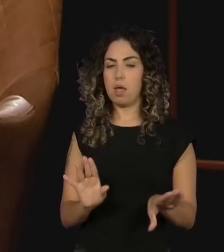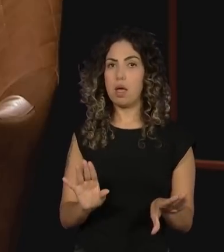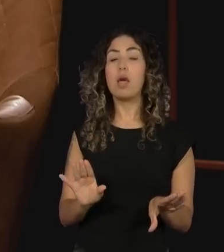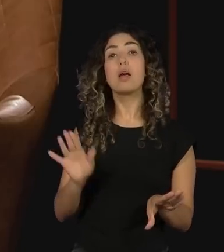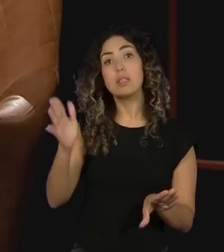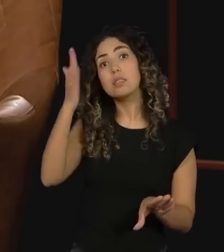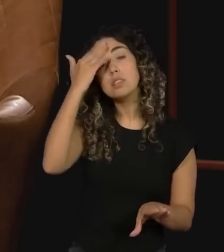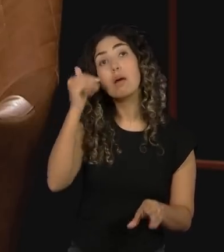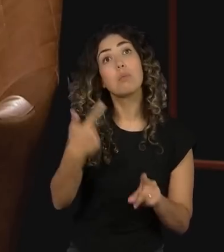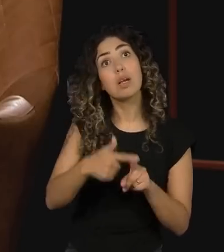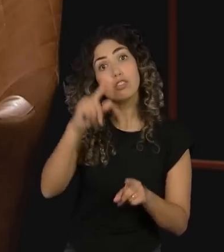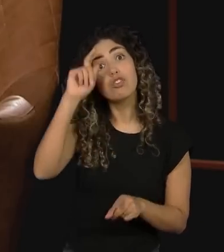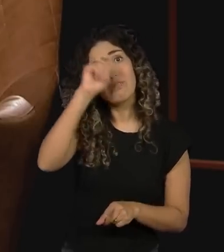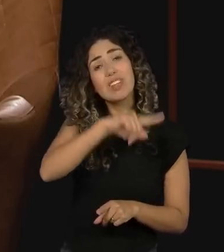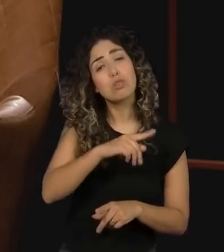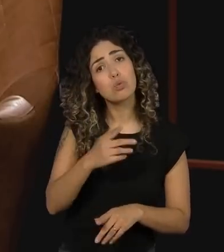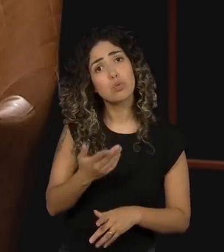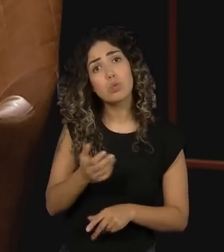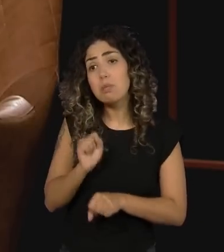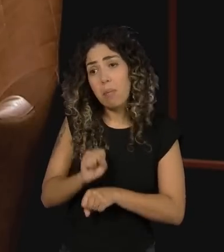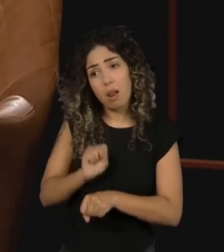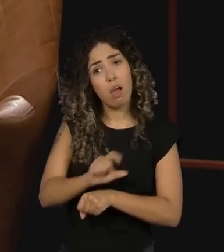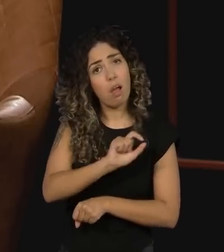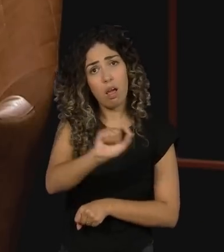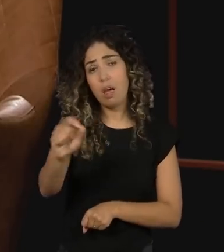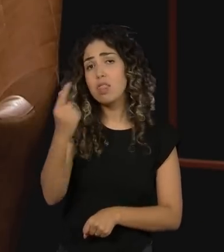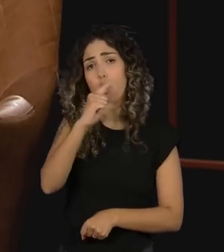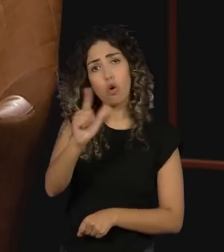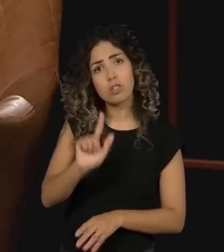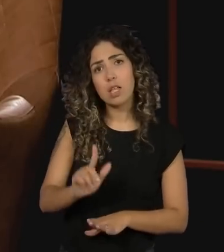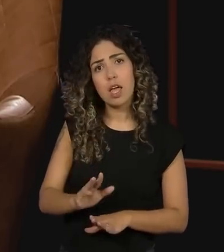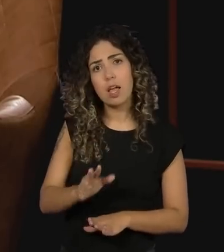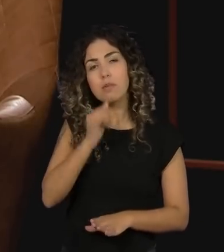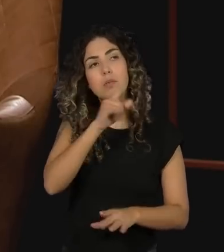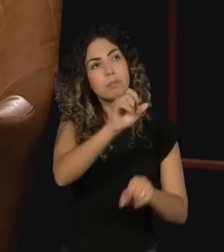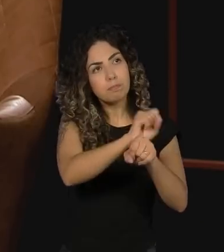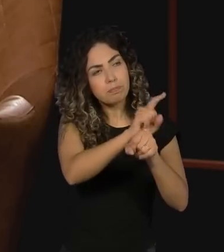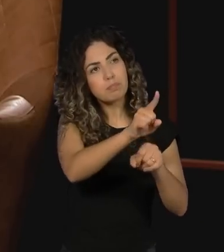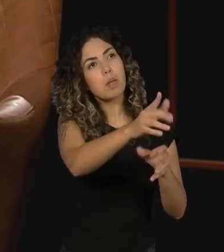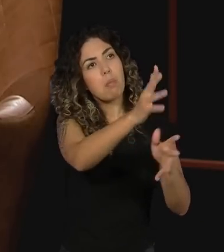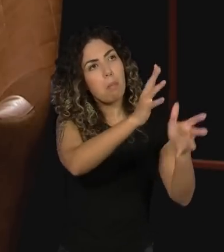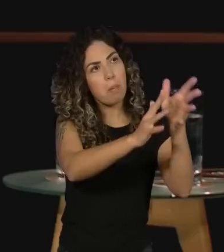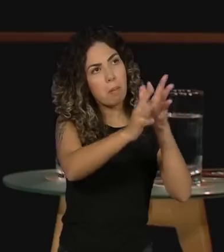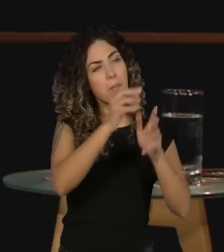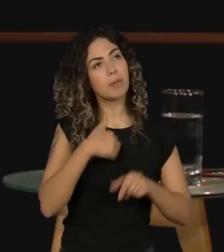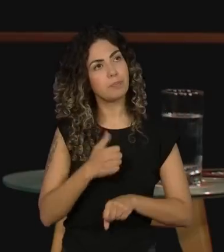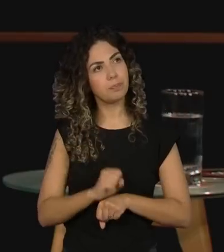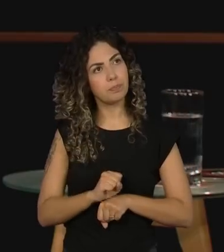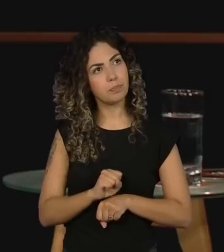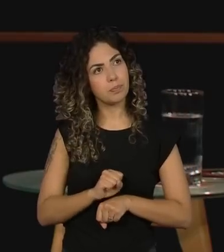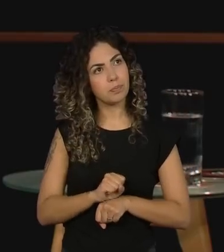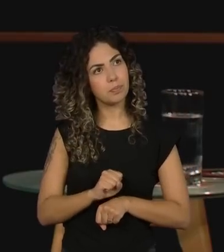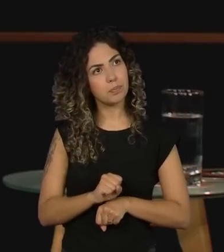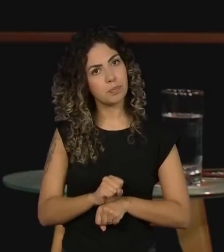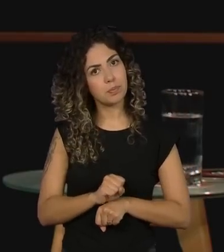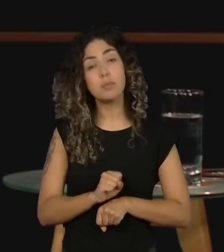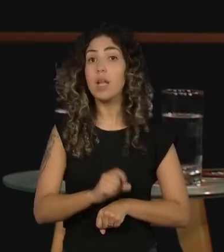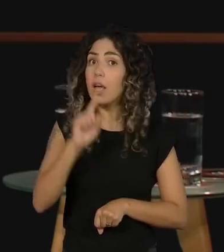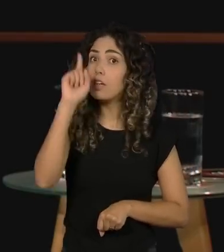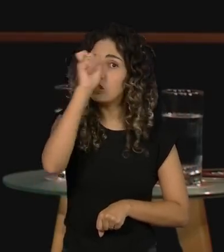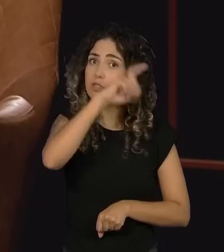Porque é difícil saber esperar o outro falar até o fim. É muito